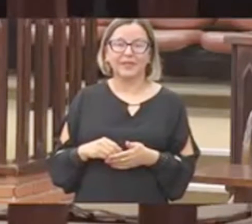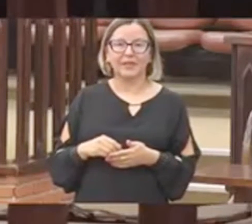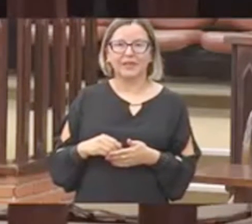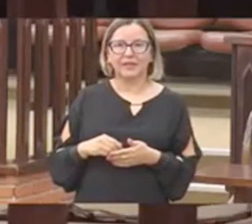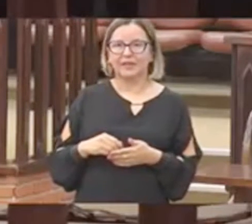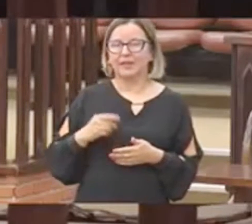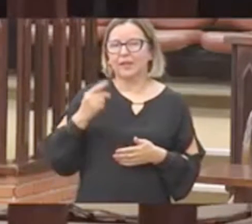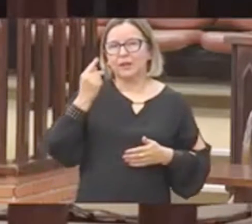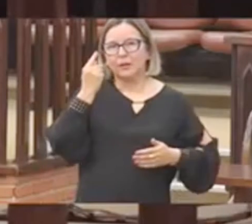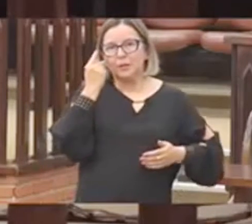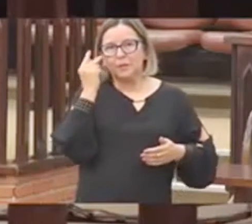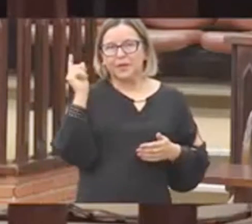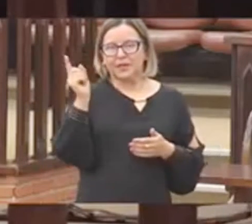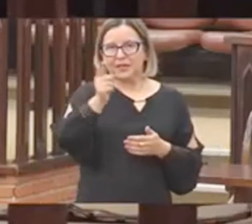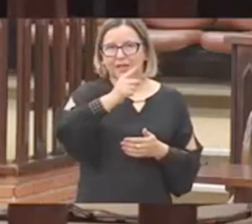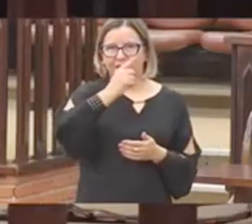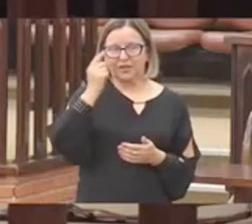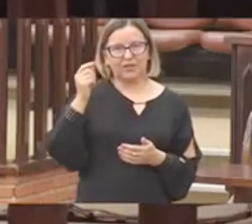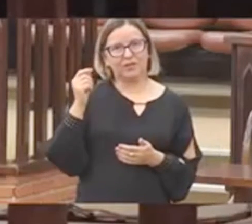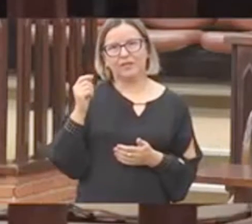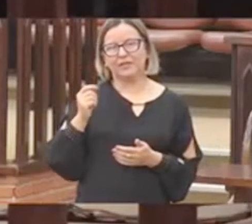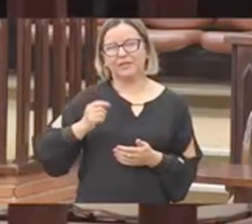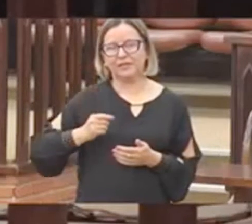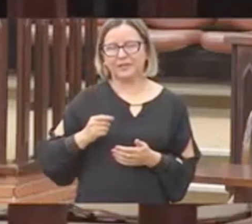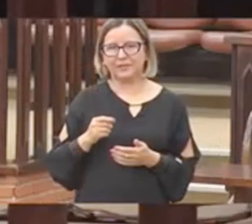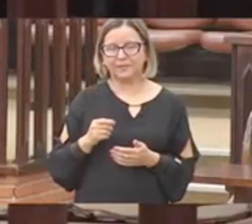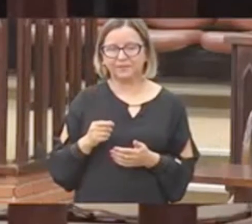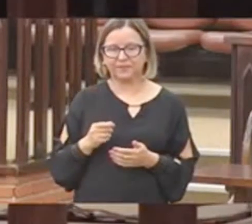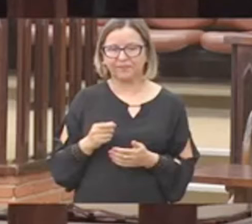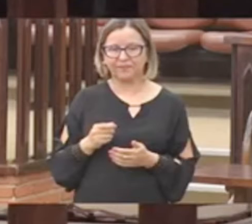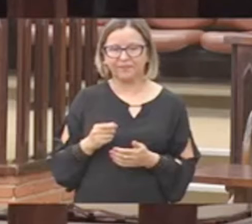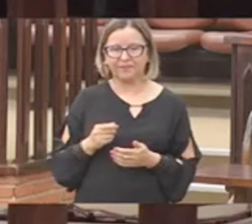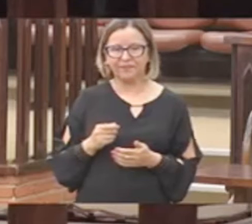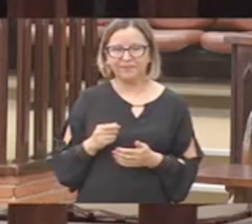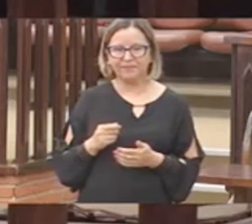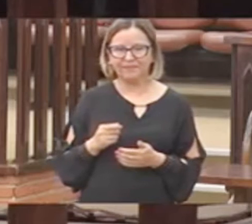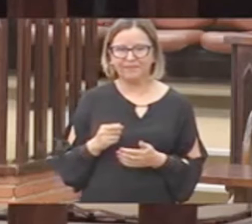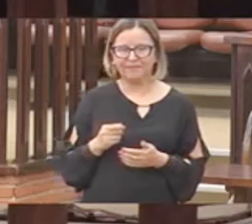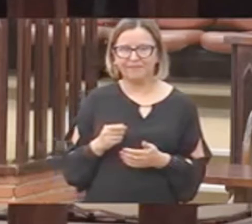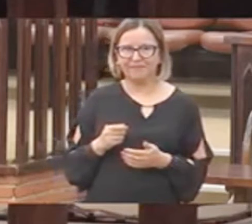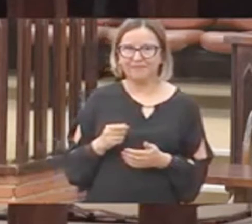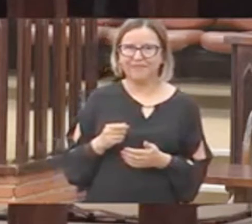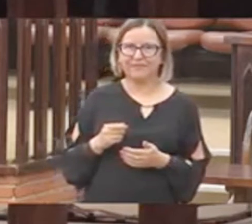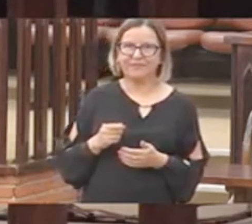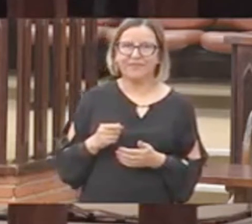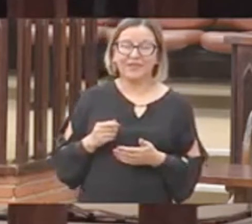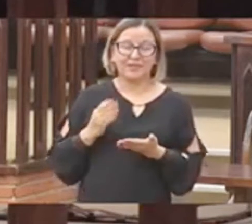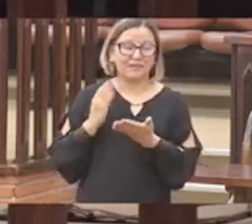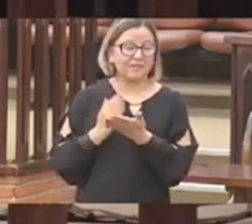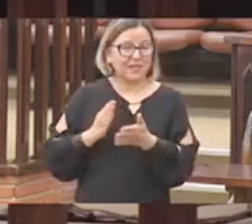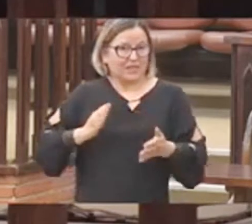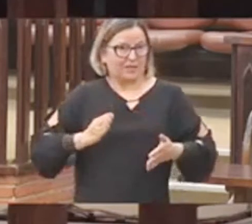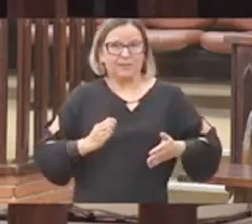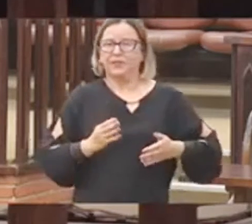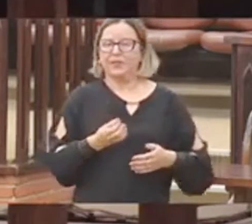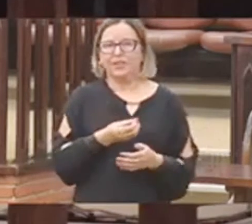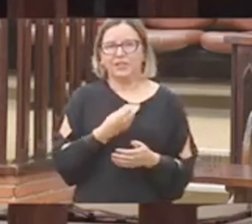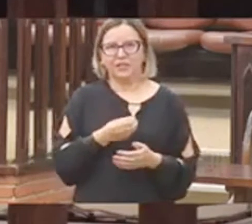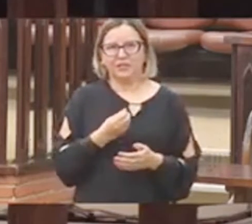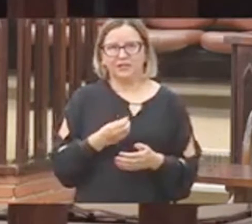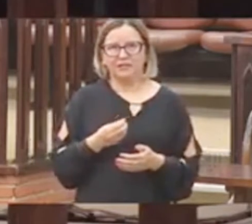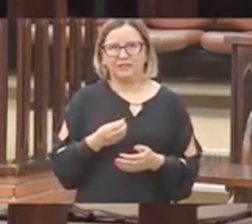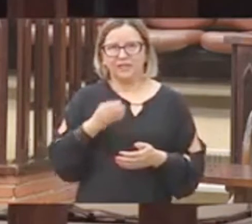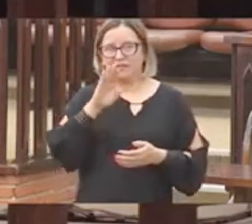ser autossuficiente. É viver no engano de que você pode fazer planos futuros e